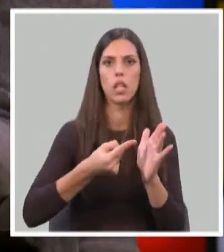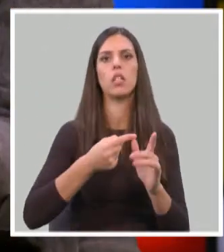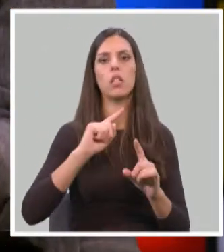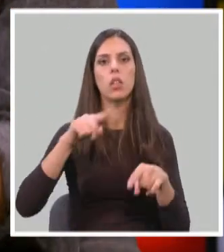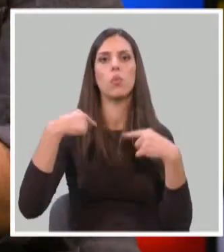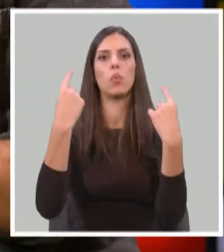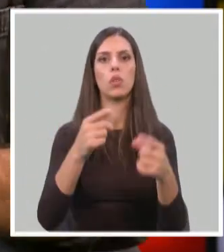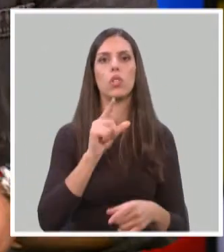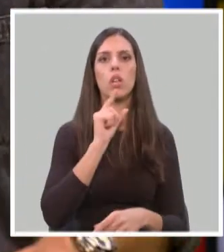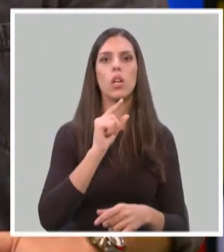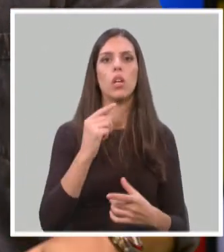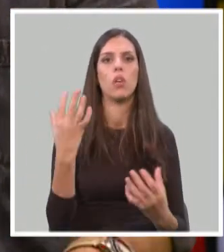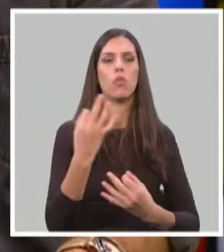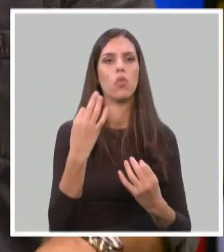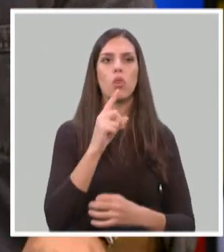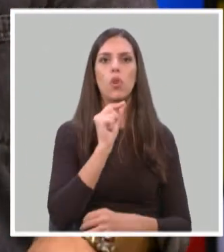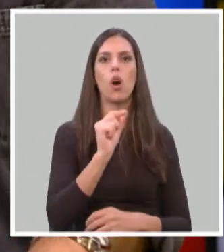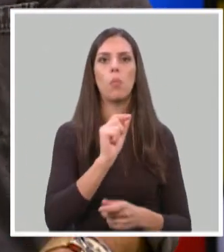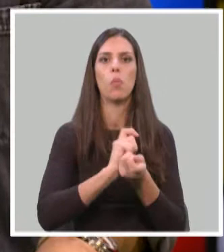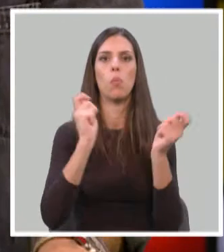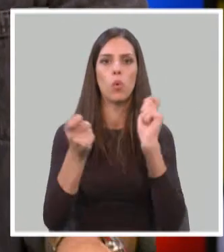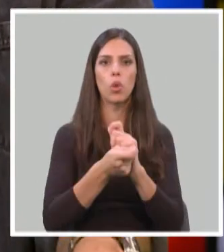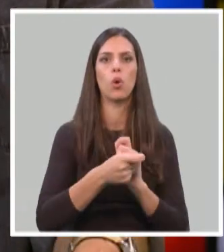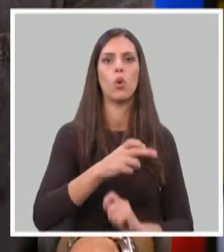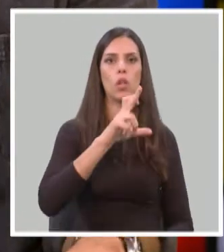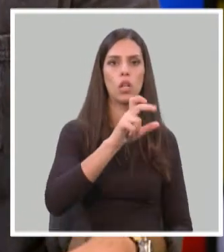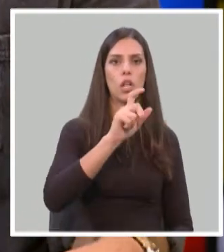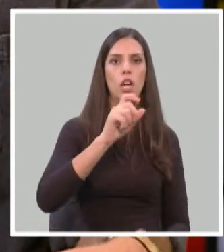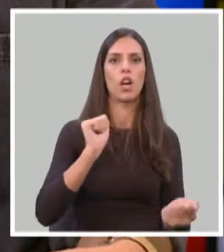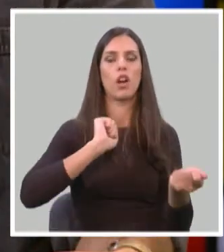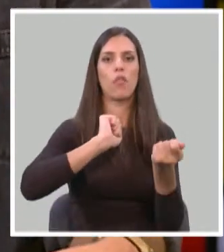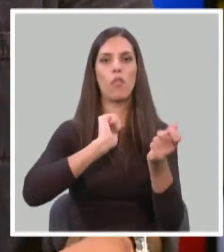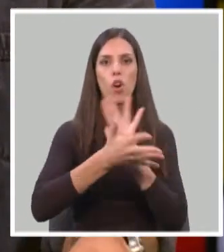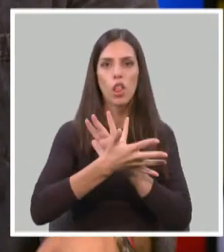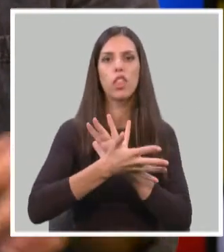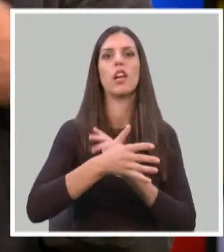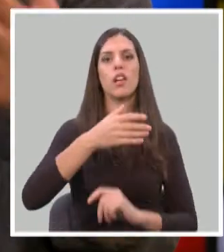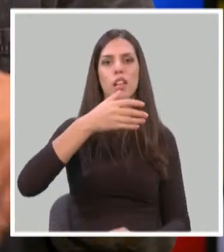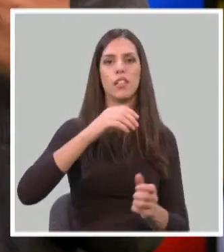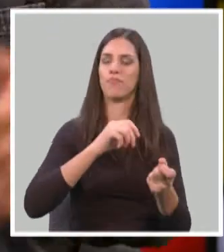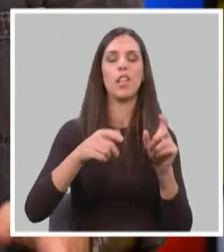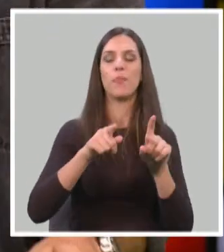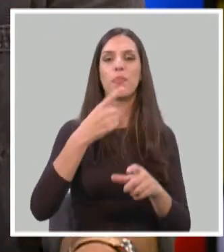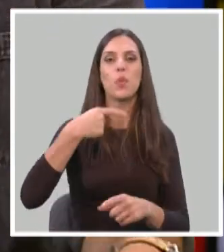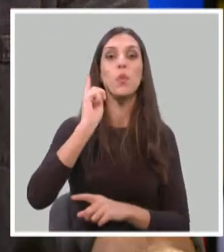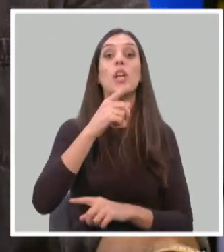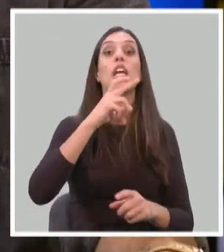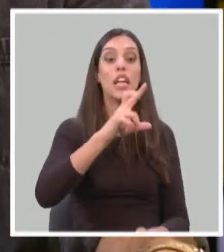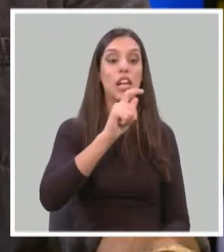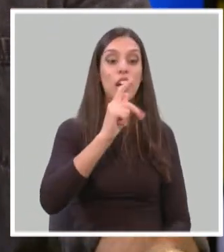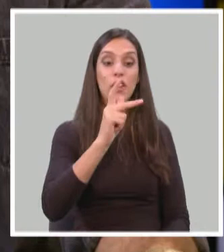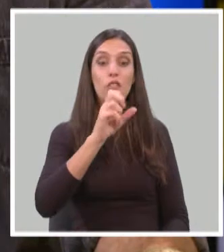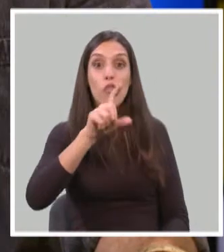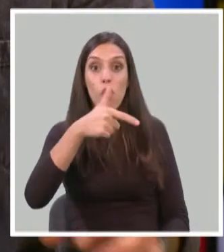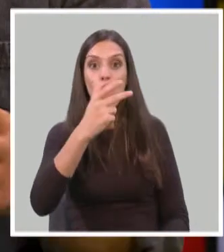mesmo ao nome Revolta dos Pastéis de Nata para aí 10 dias antes da estreia. Andámos em brainstorms